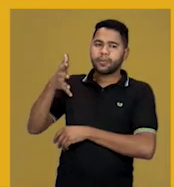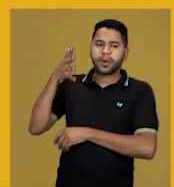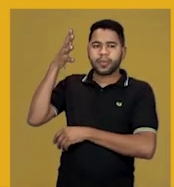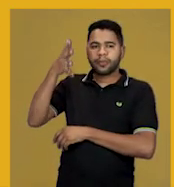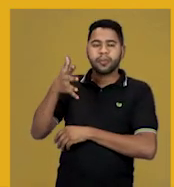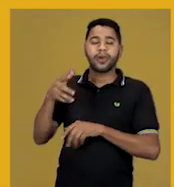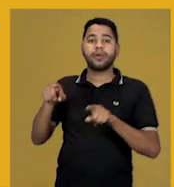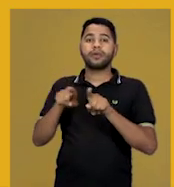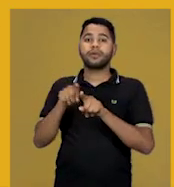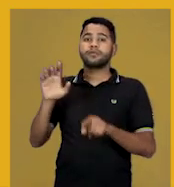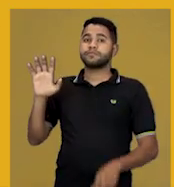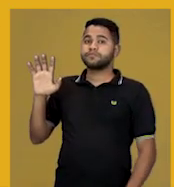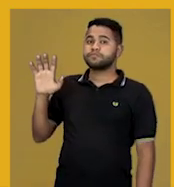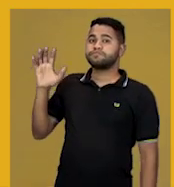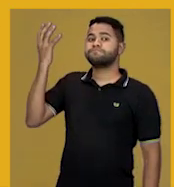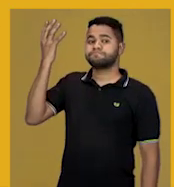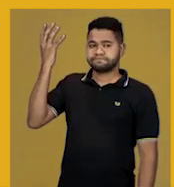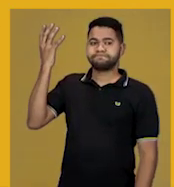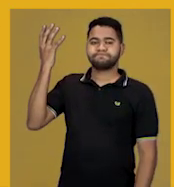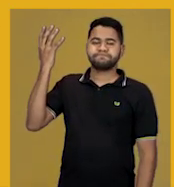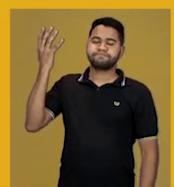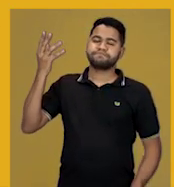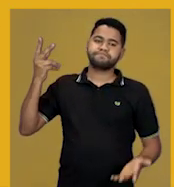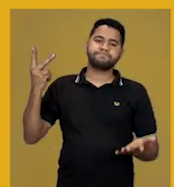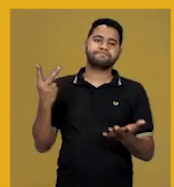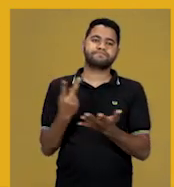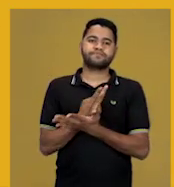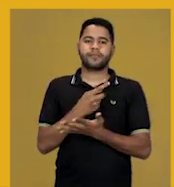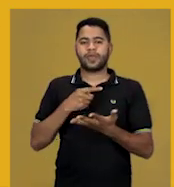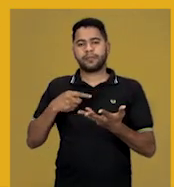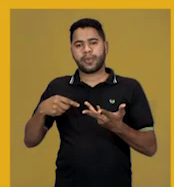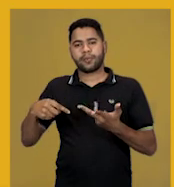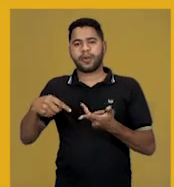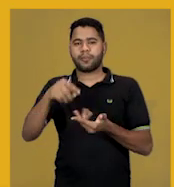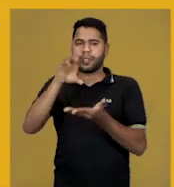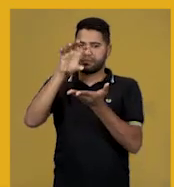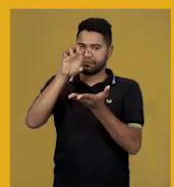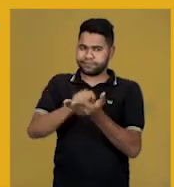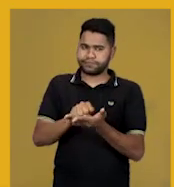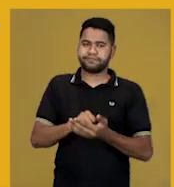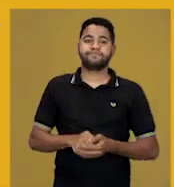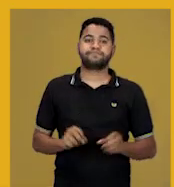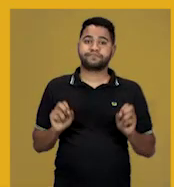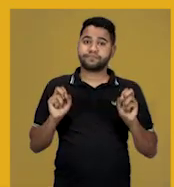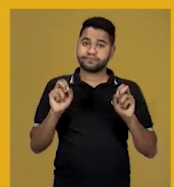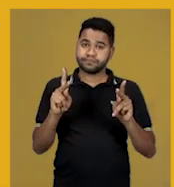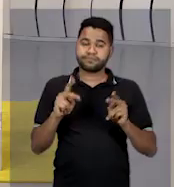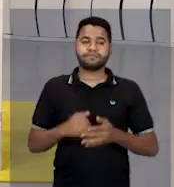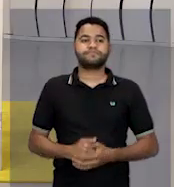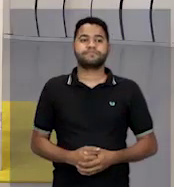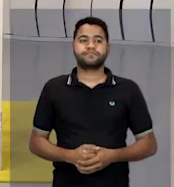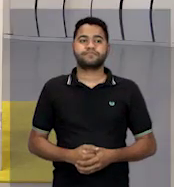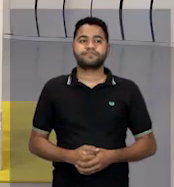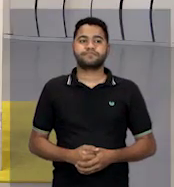a circunstância em que ocorrem os fatos registrados, ok?